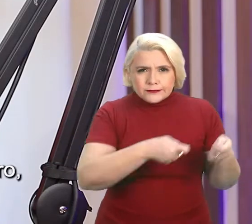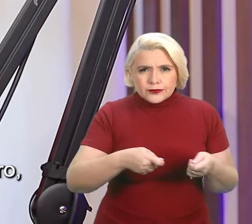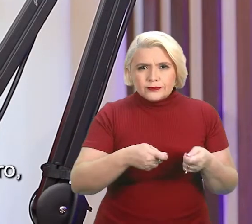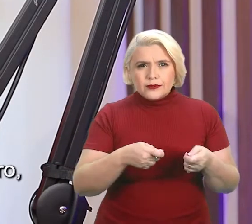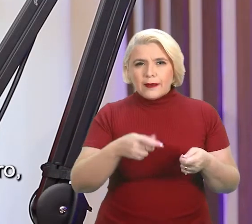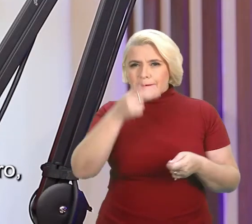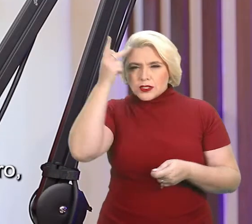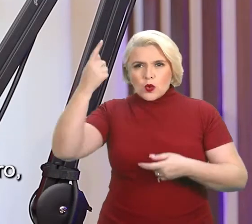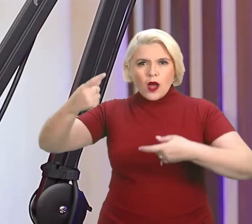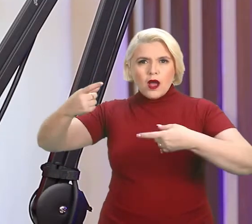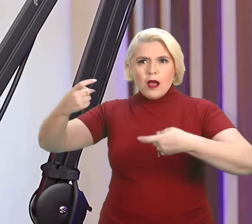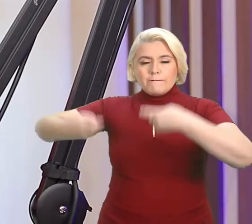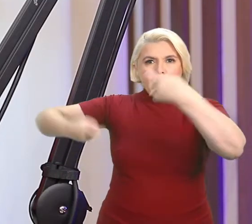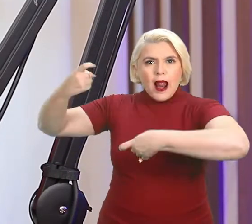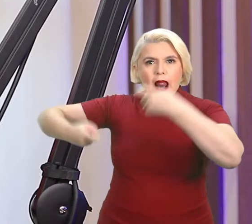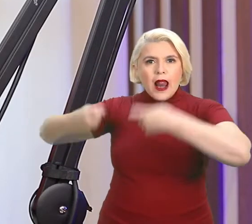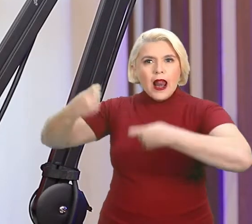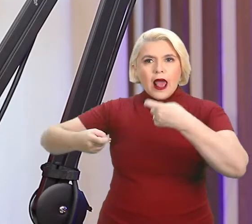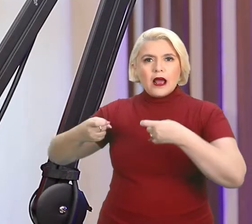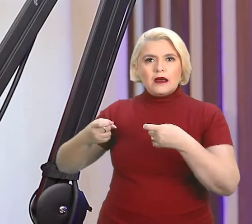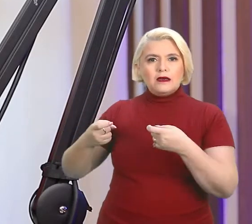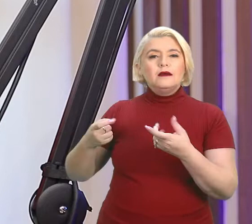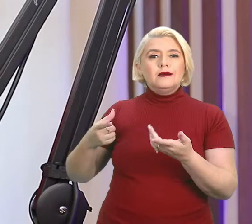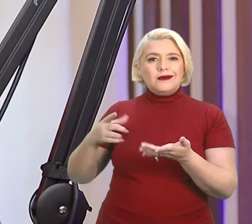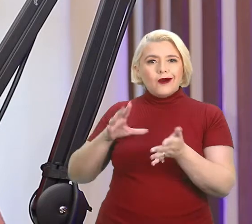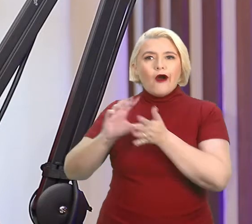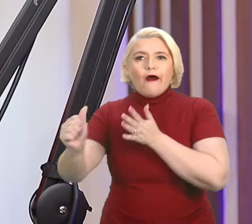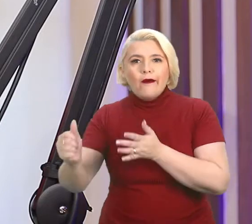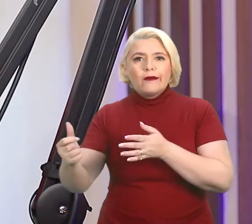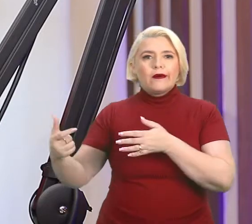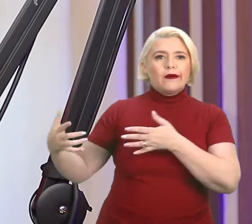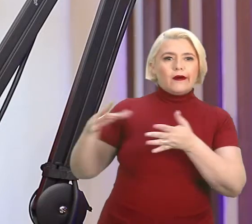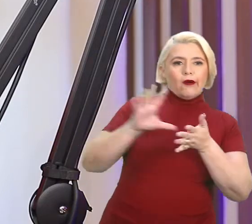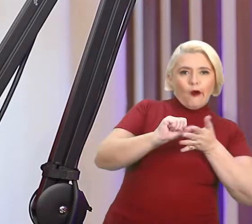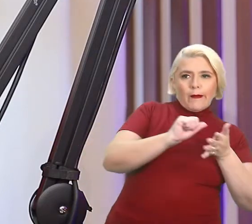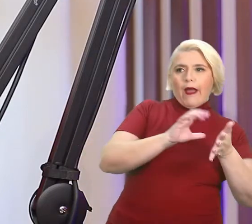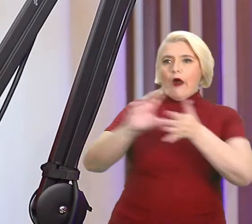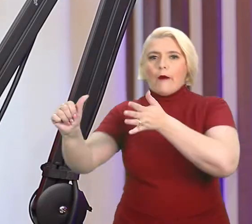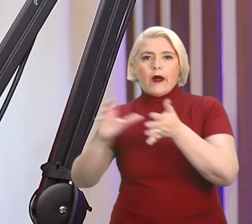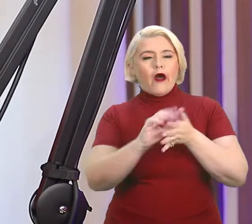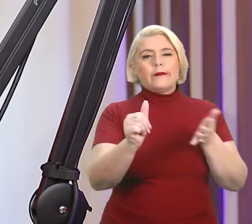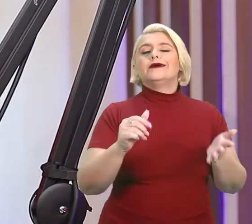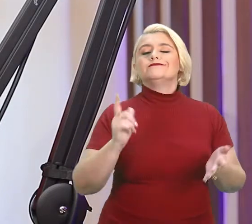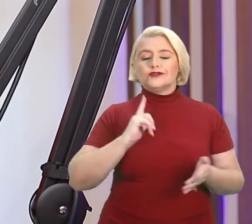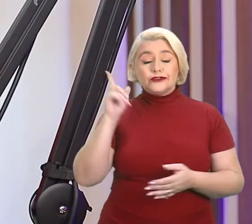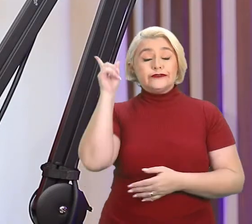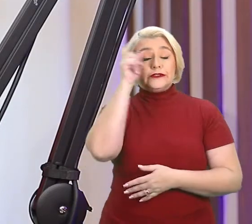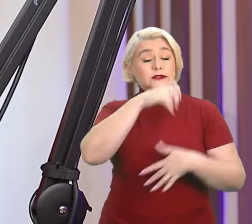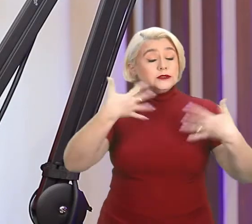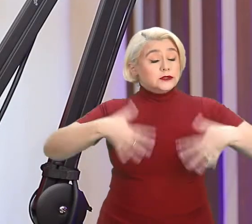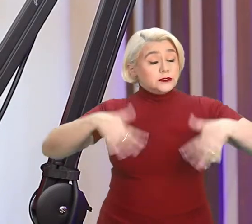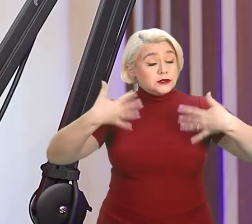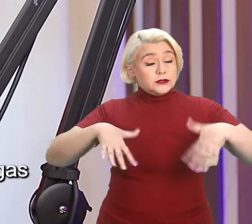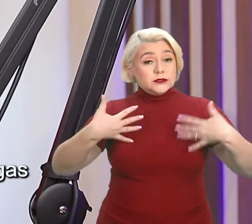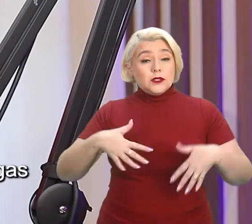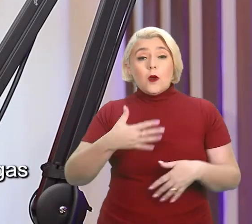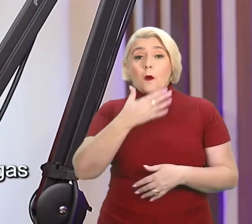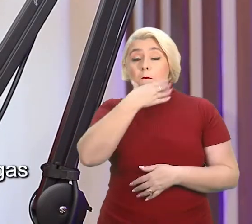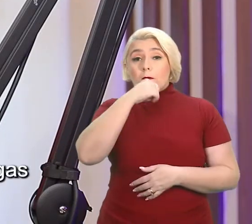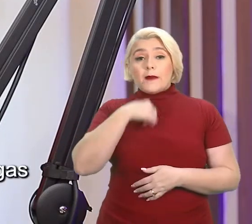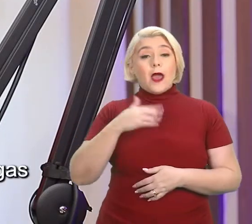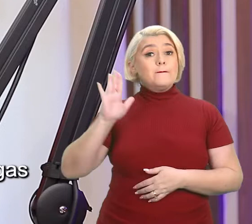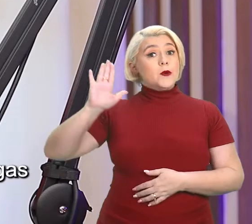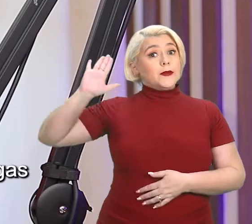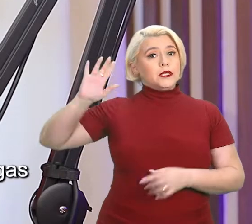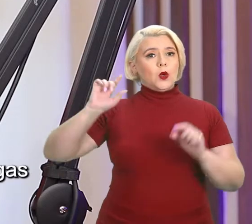tiro, com arma mesmo, né? Uma querendo roubar a outra, e era muito difícil. E aí meu pai nos prometeu que, porque a gente